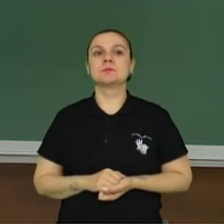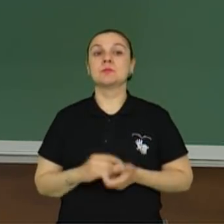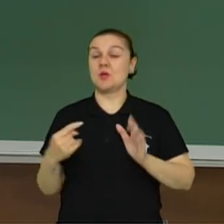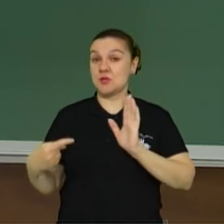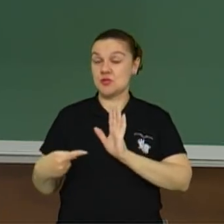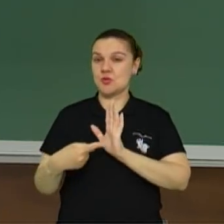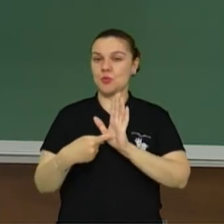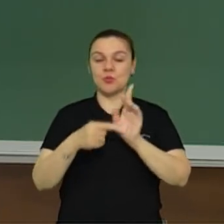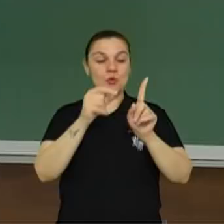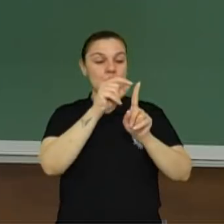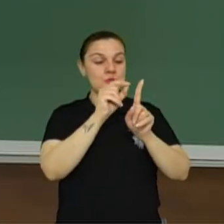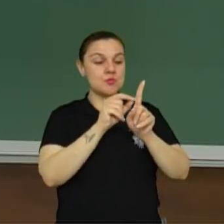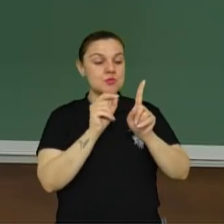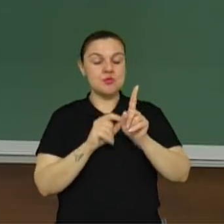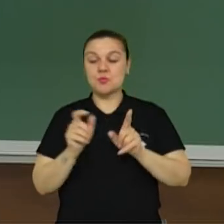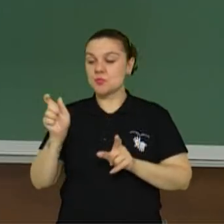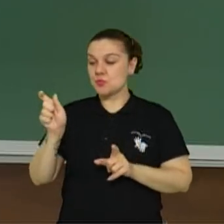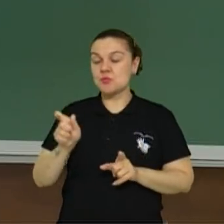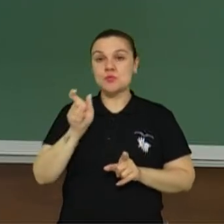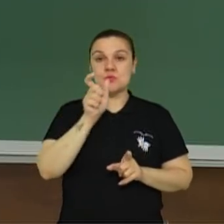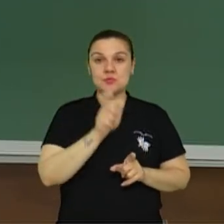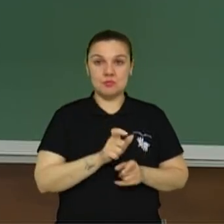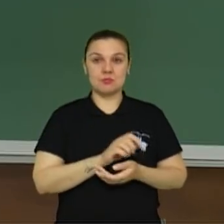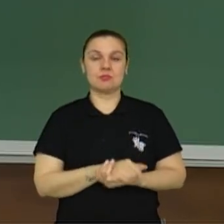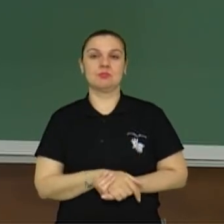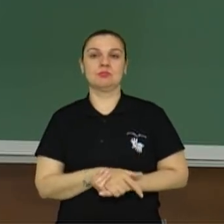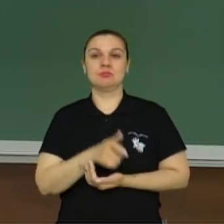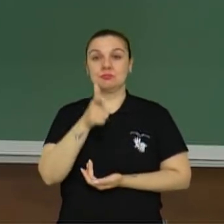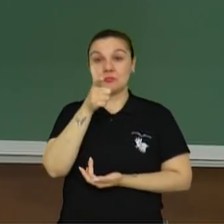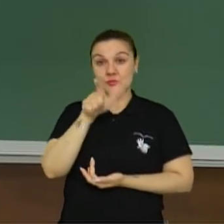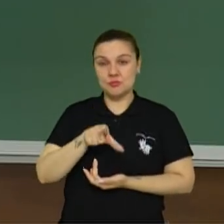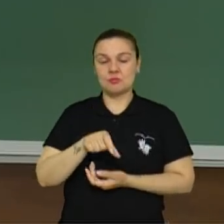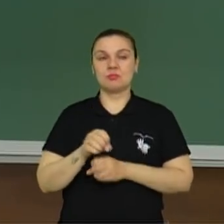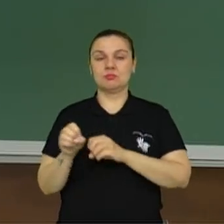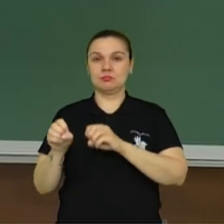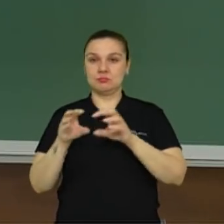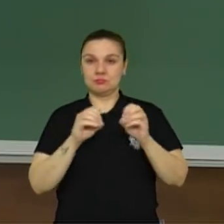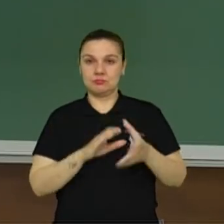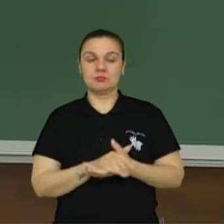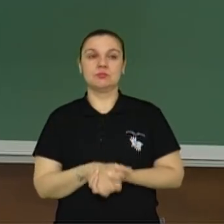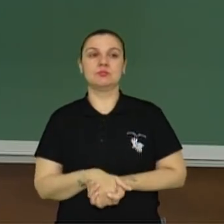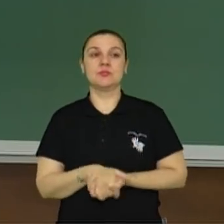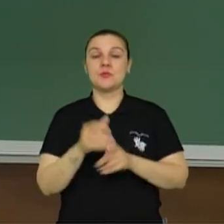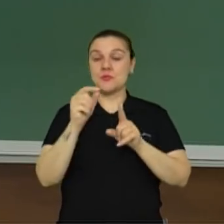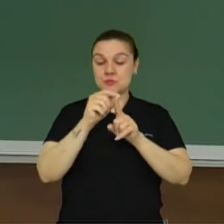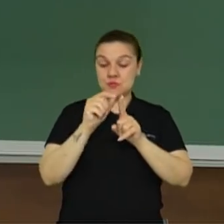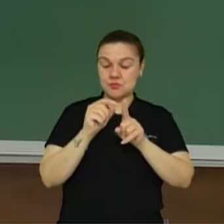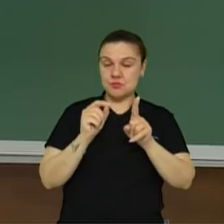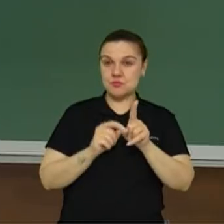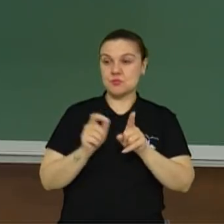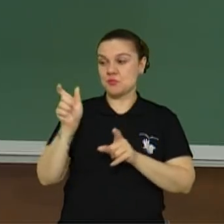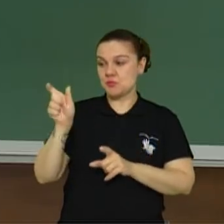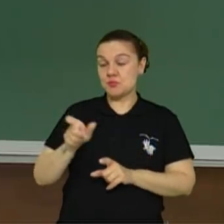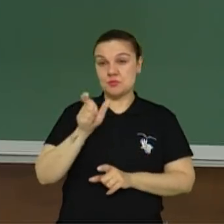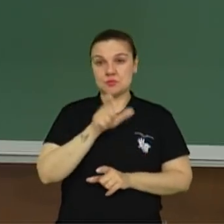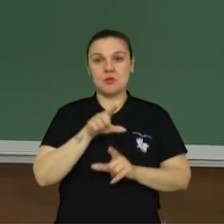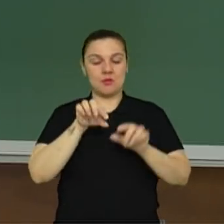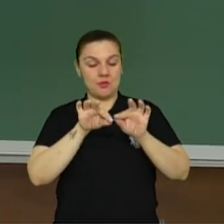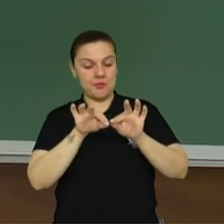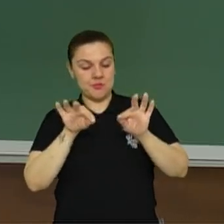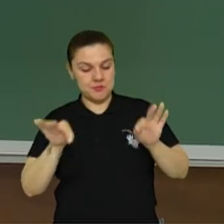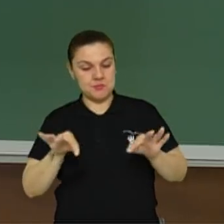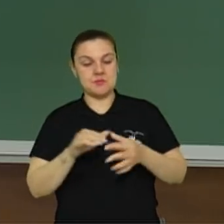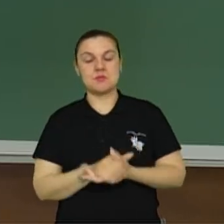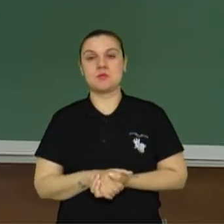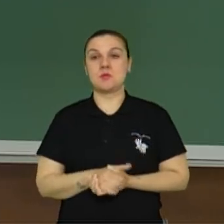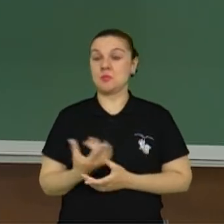Nós identificamos os tipos de sujeito, novamente trabalhando, né, com os tipos de sujeito. Sujeito simples, formado